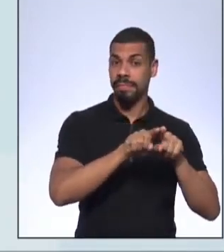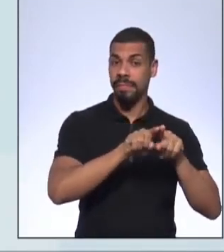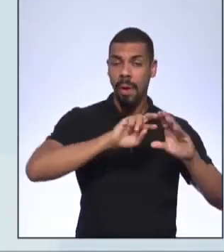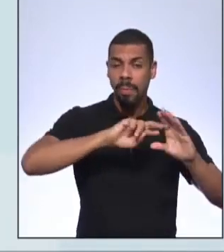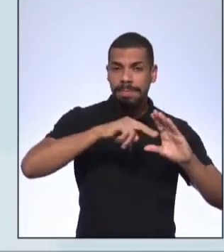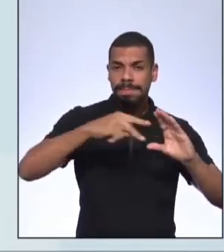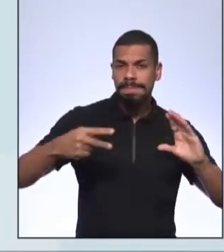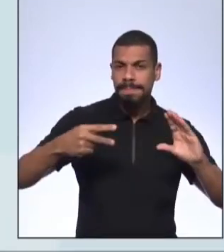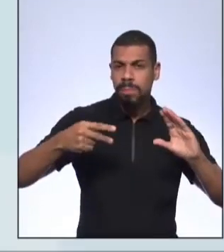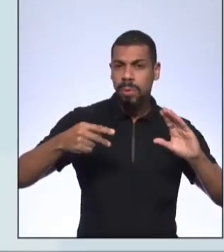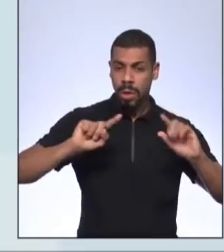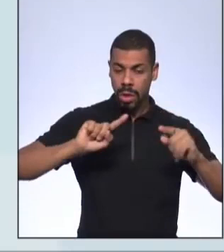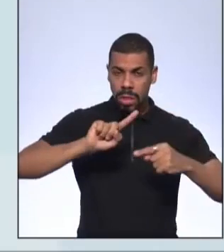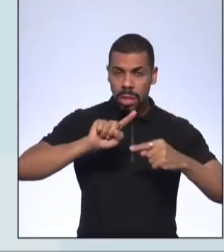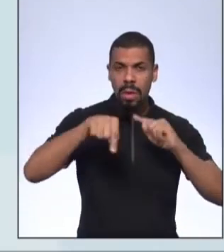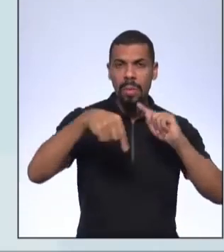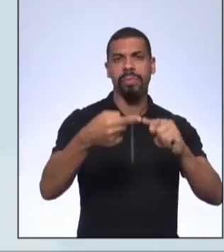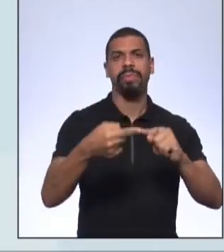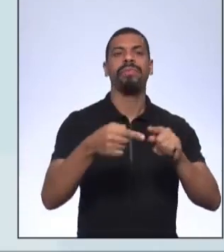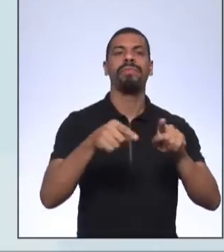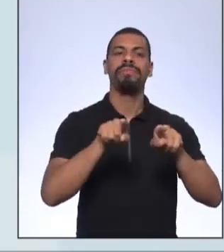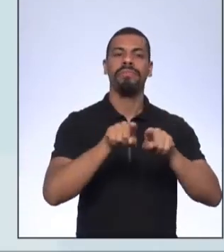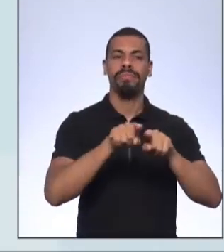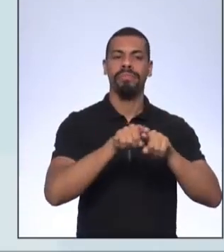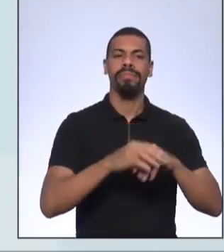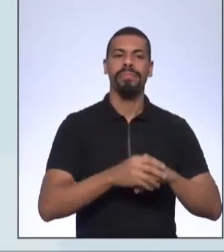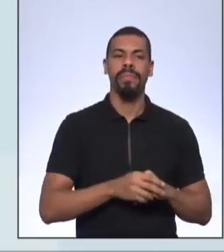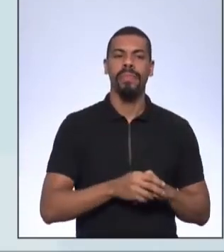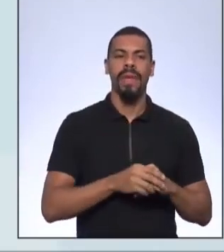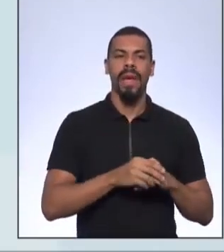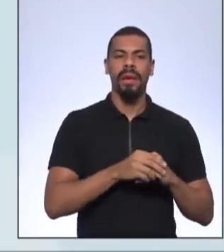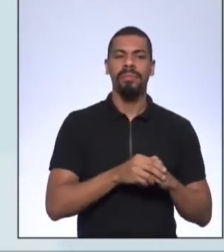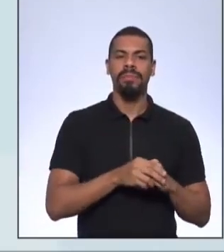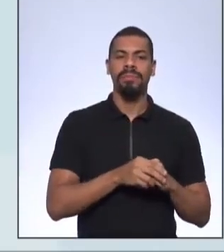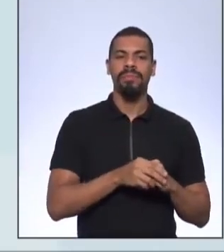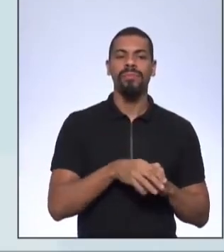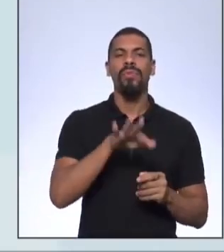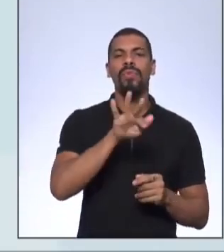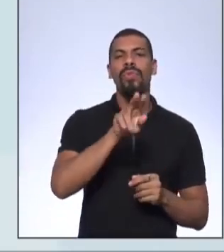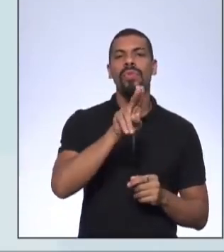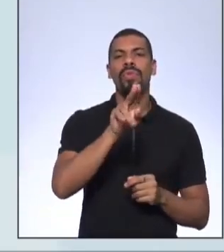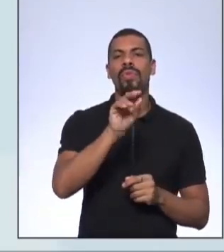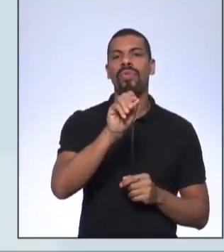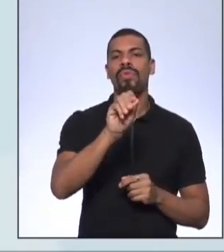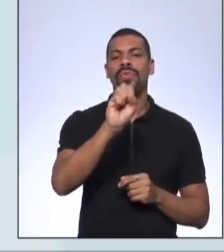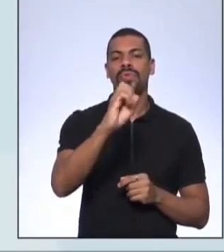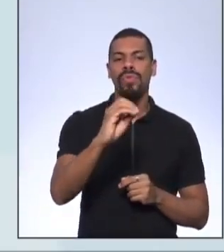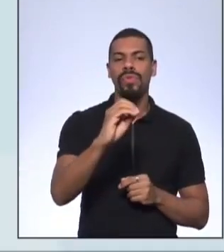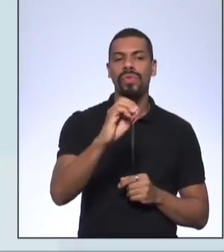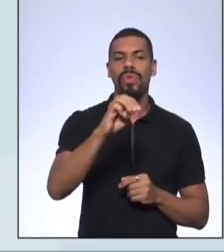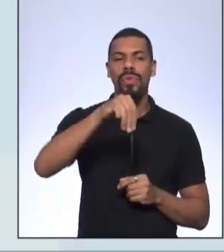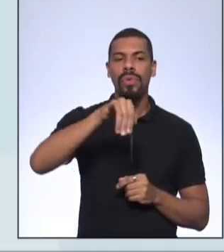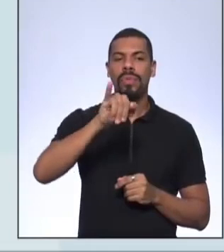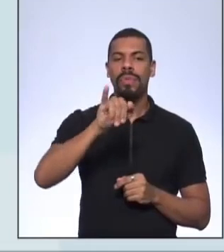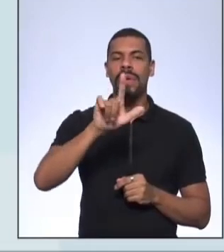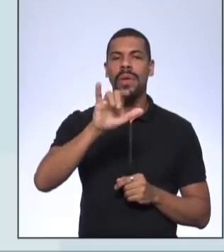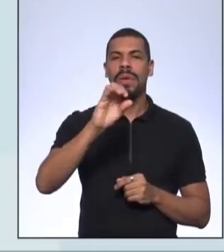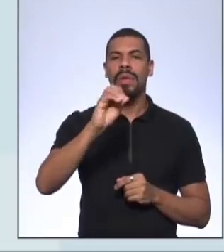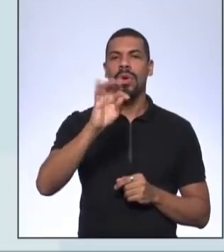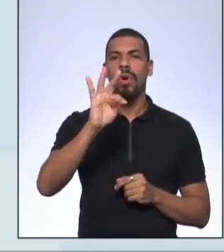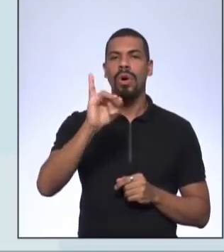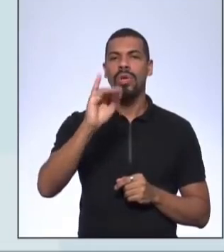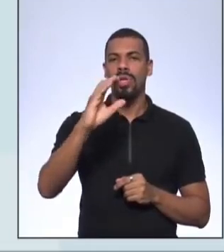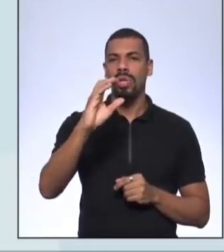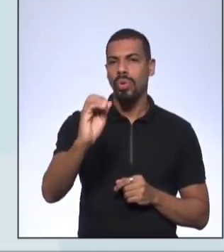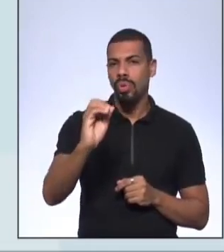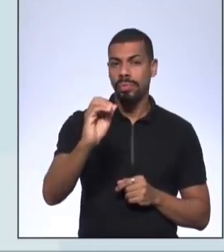polos e a formação do fuso mitótico, que são essas linhas que vão se ligar, tá, nos cromossomos. Na fase que a gente chama